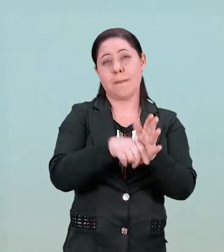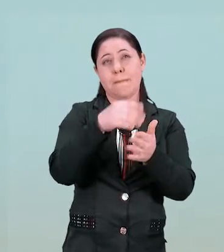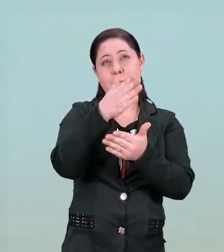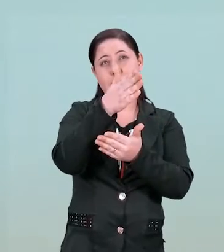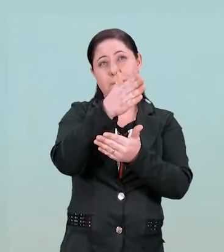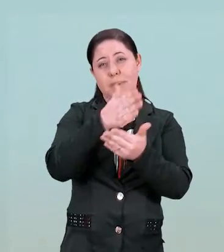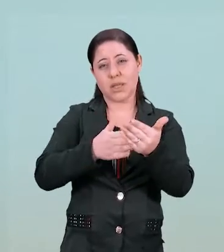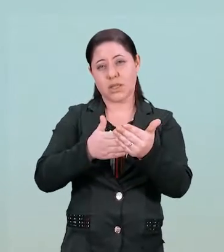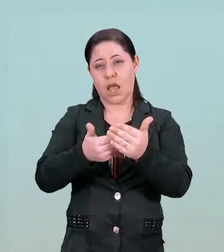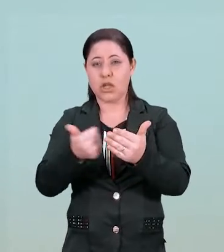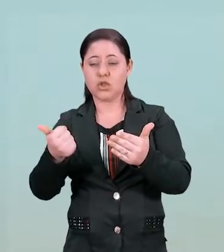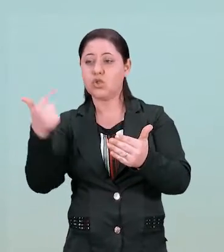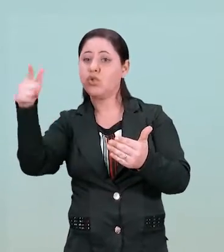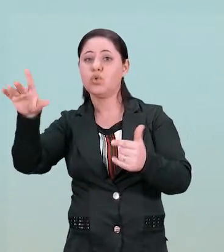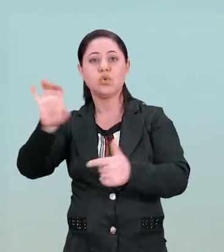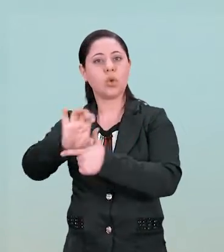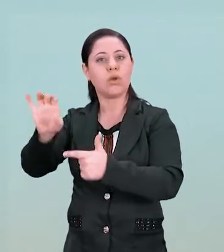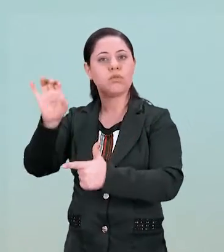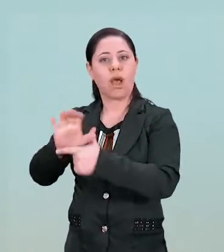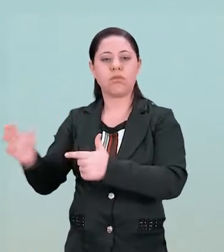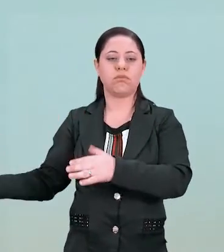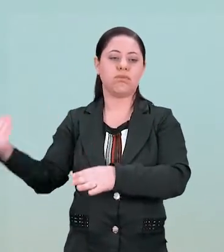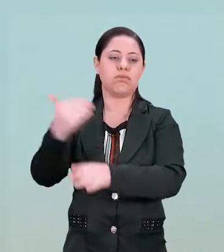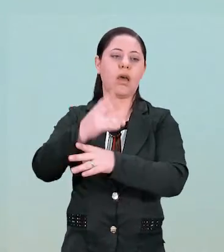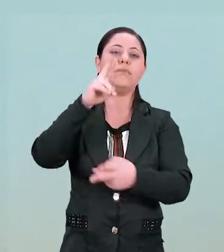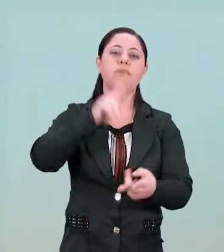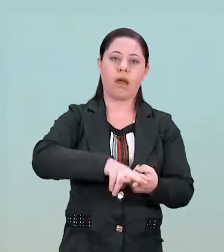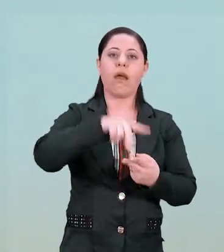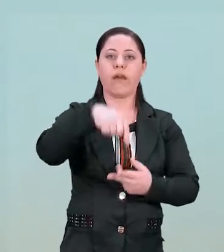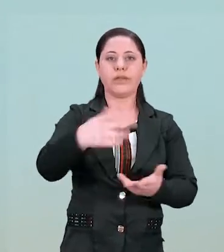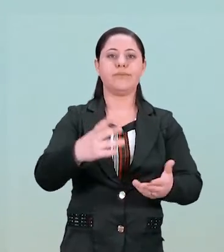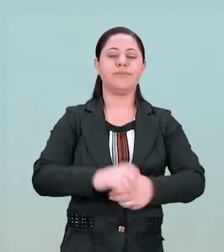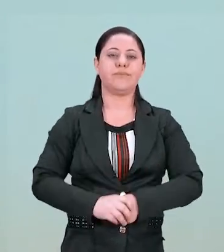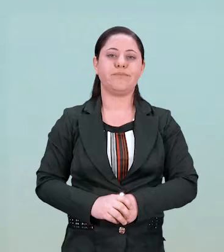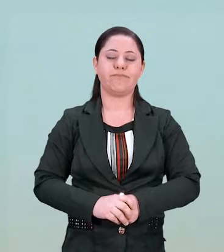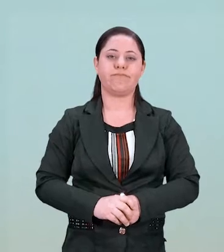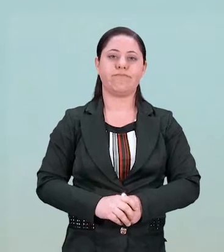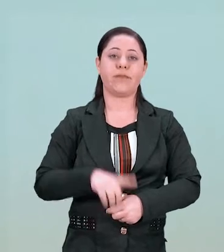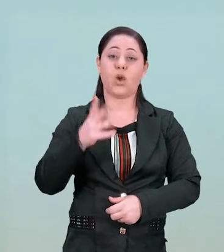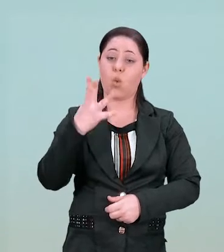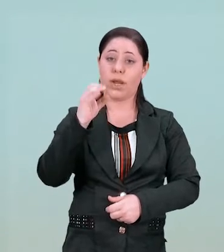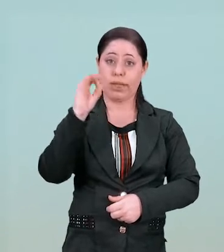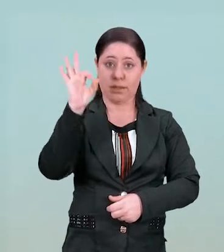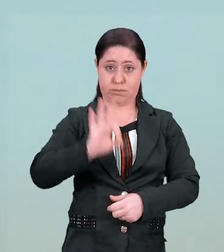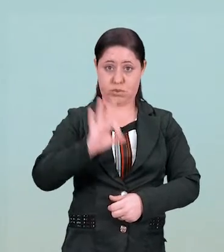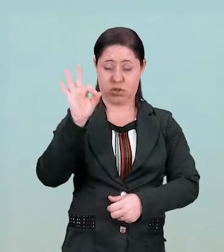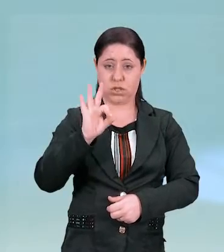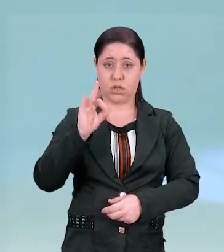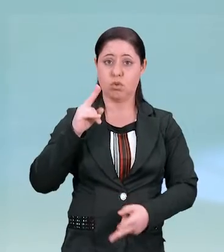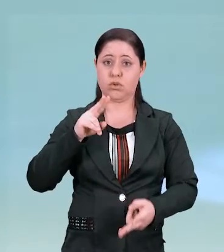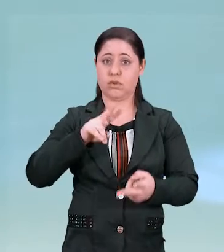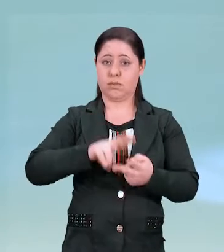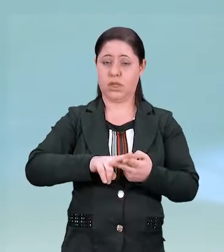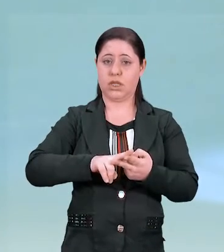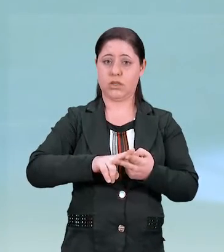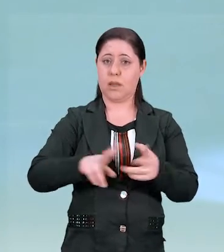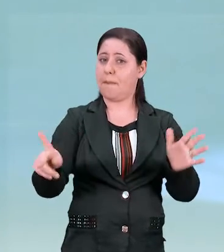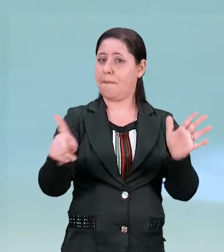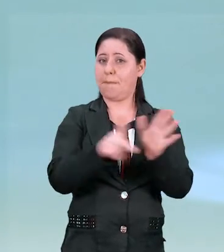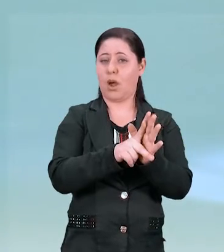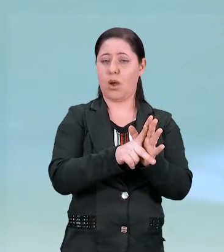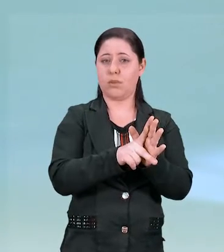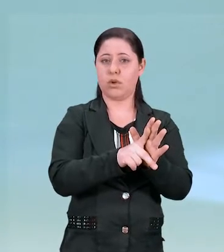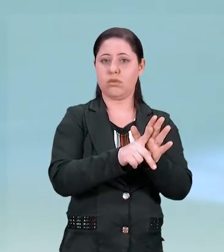outros estados. E apenas esses 40% dos presos do tráfico de drogas nos